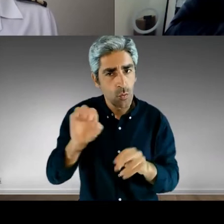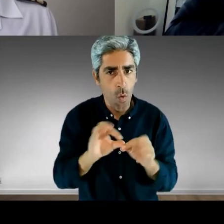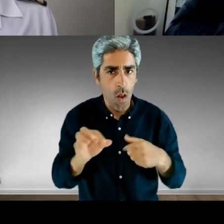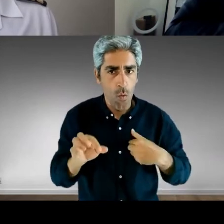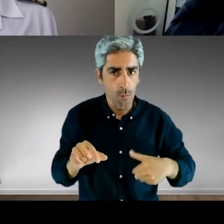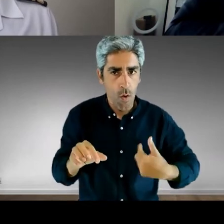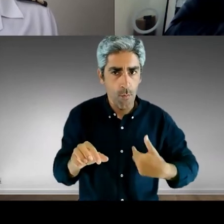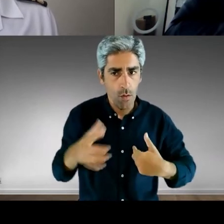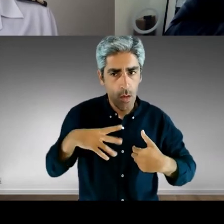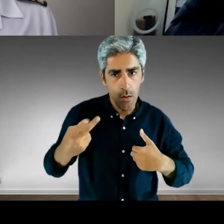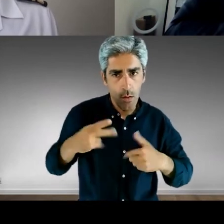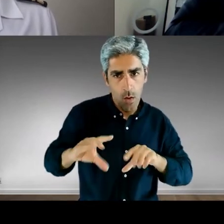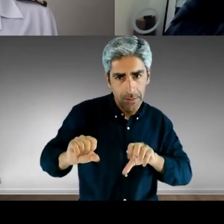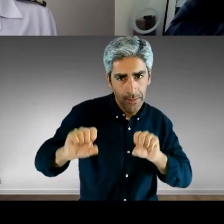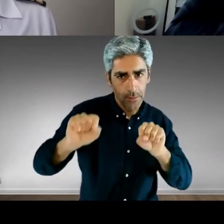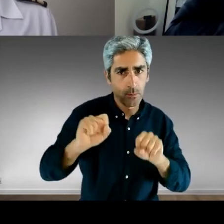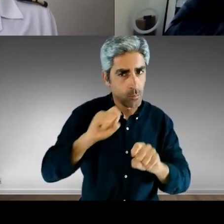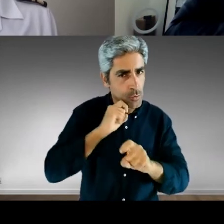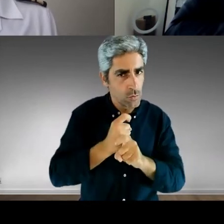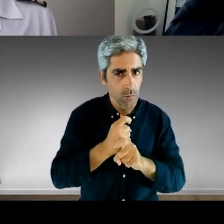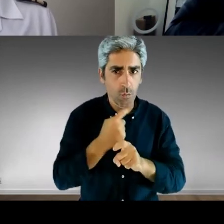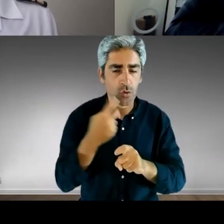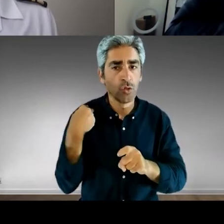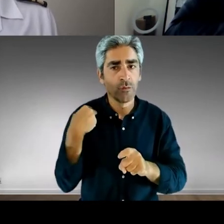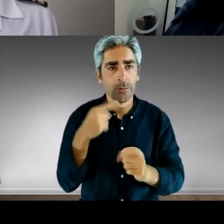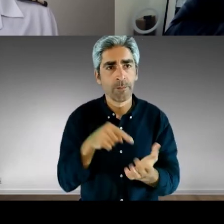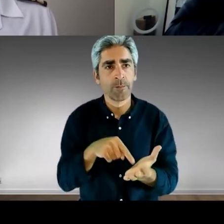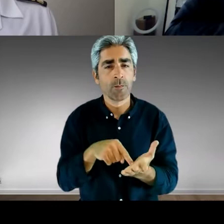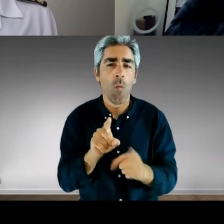próprio. E, portanto, cobram extremamente às suas chefias